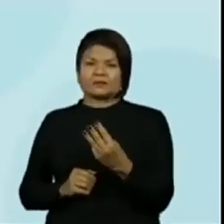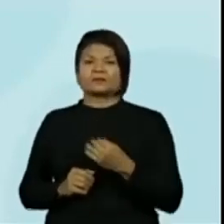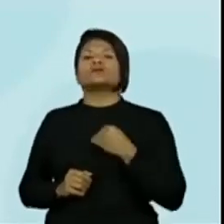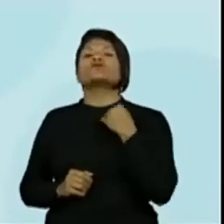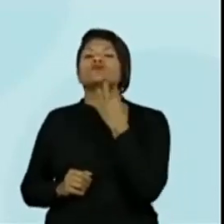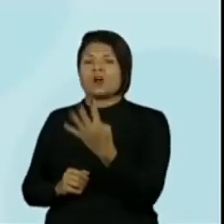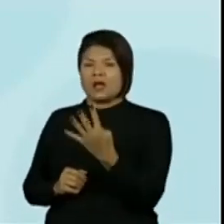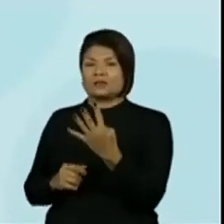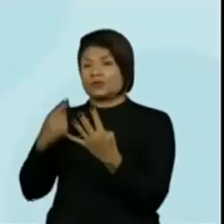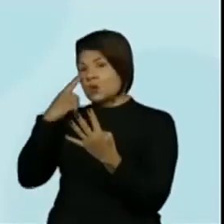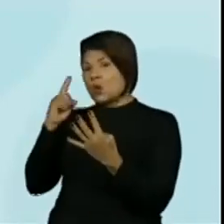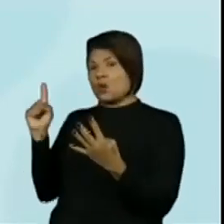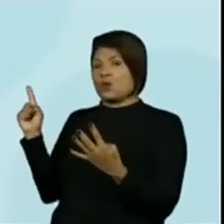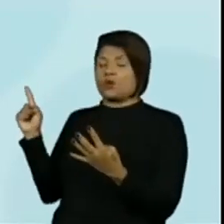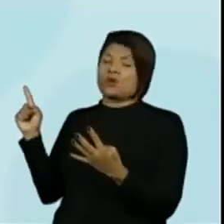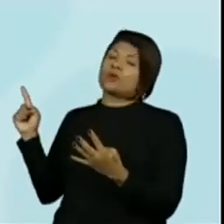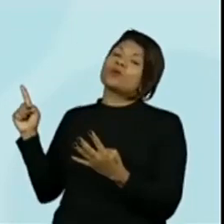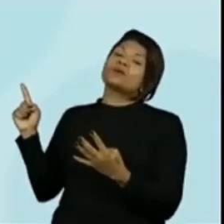4,